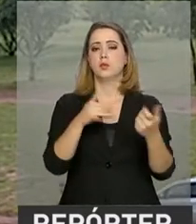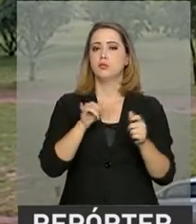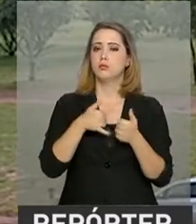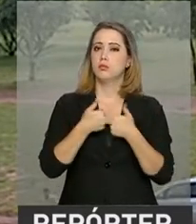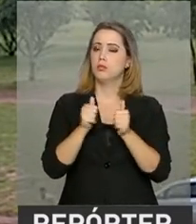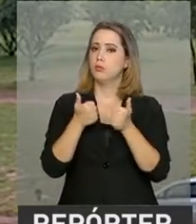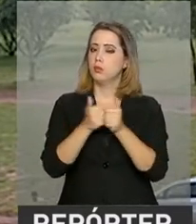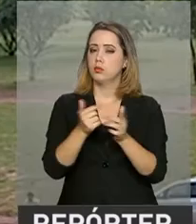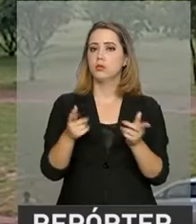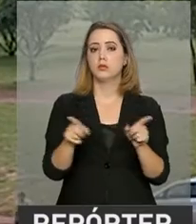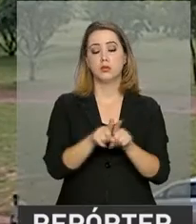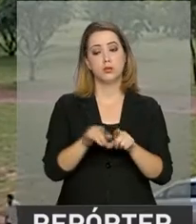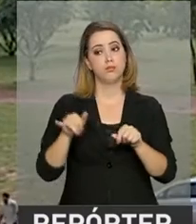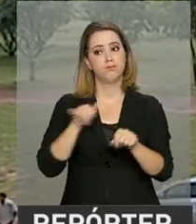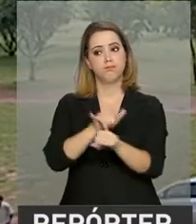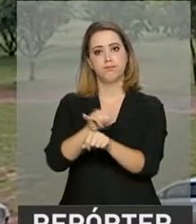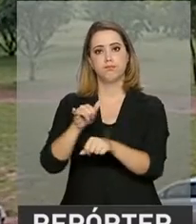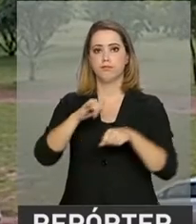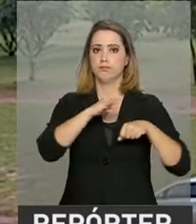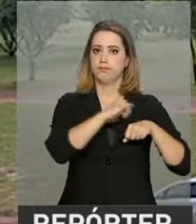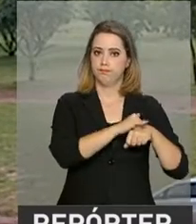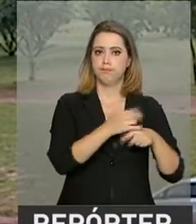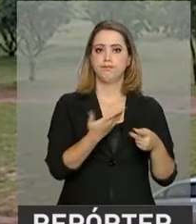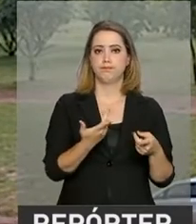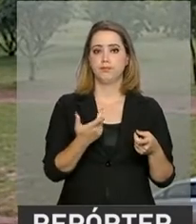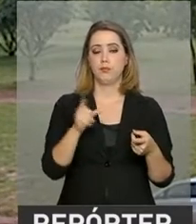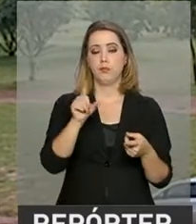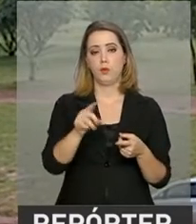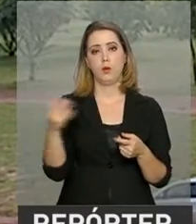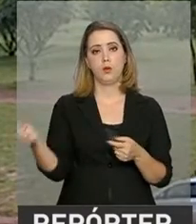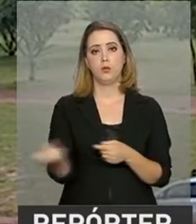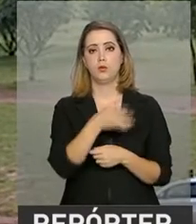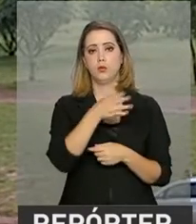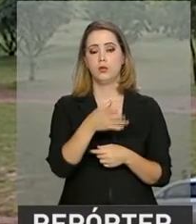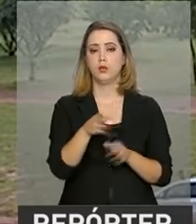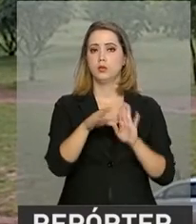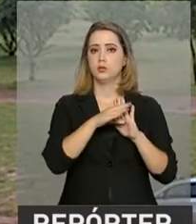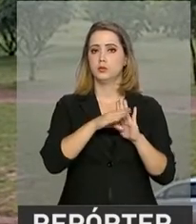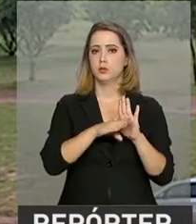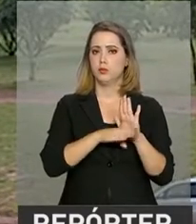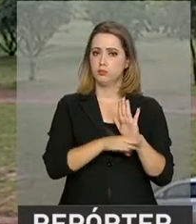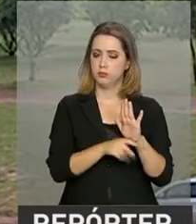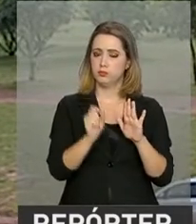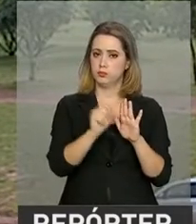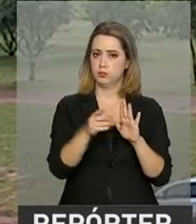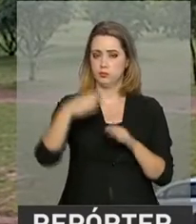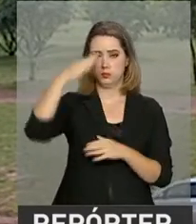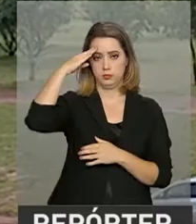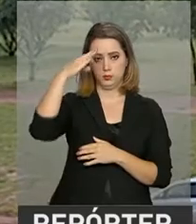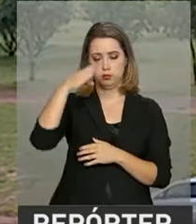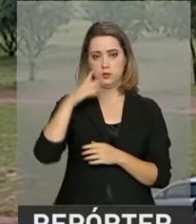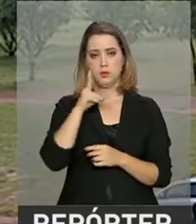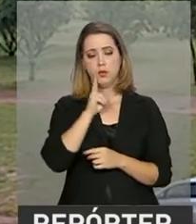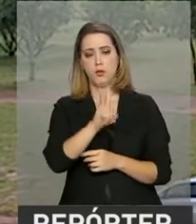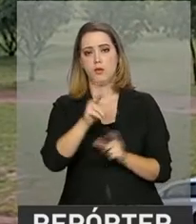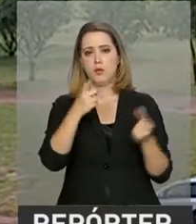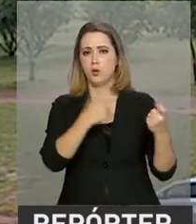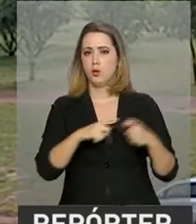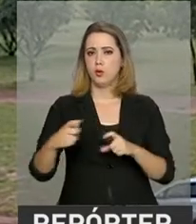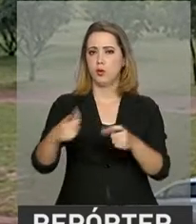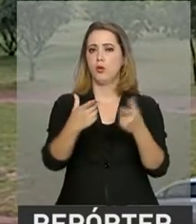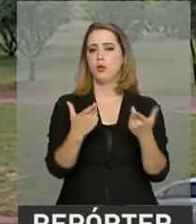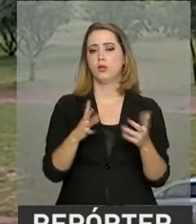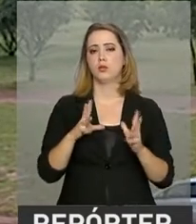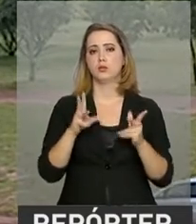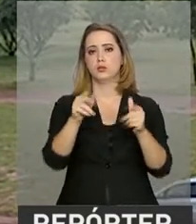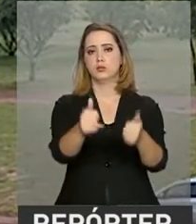para capitais e centros de capacitação de acordo com a nova diretriz as forças armadas vão planejar rotas as viaturas e